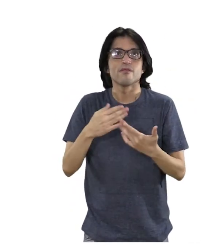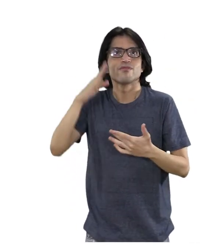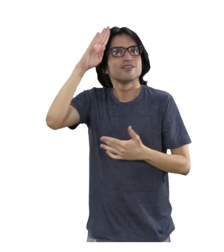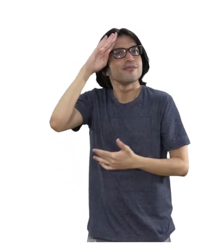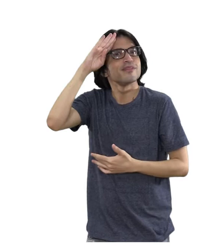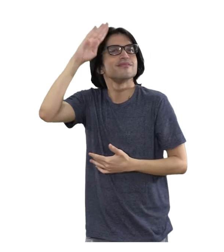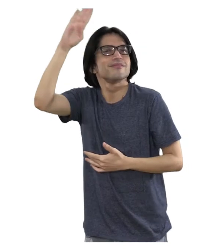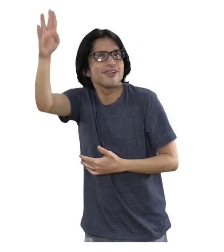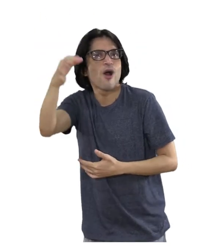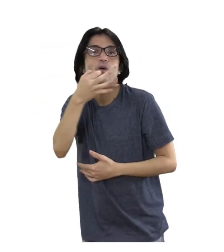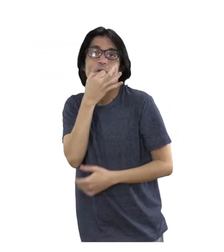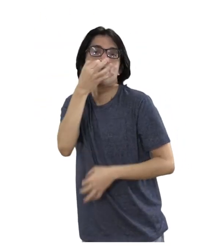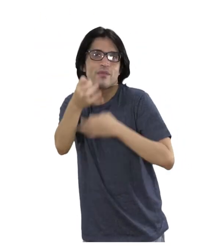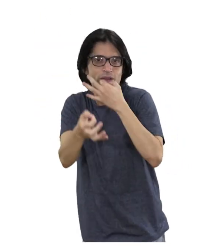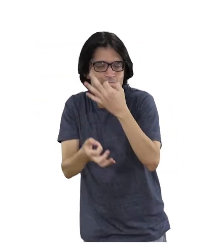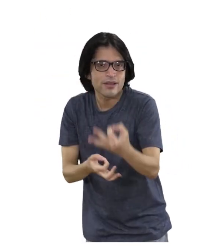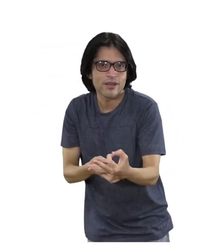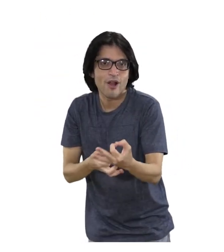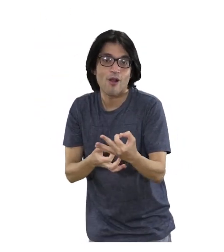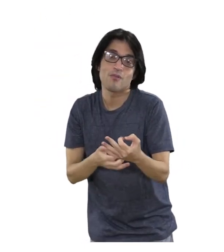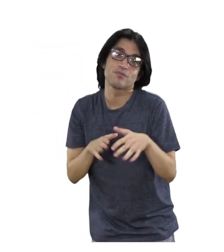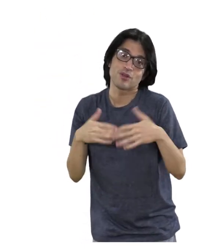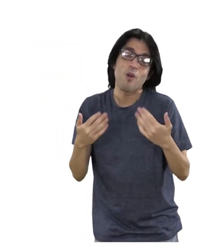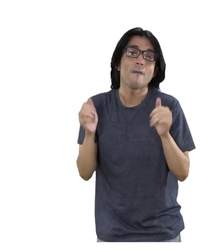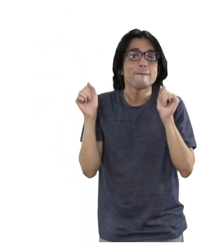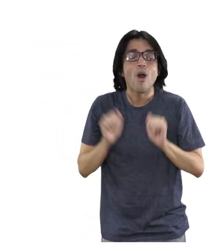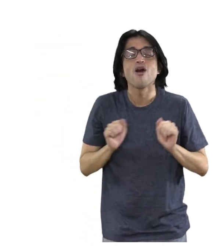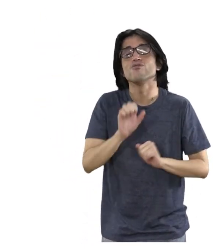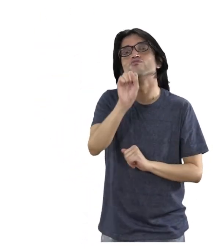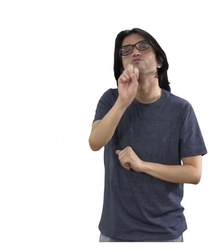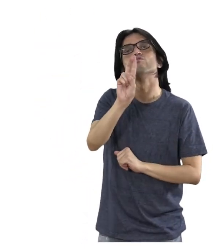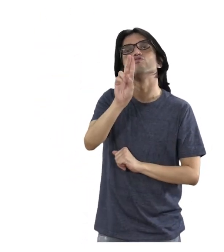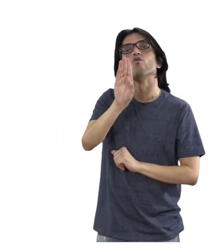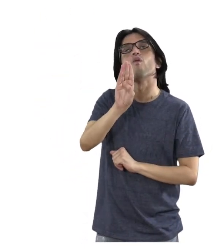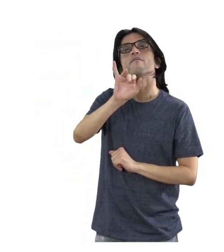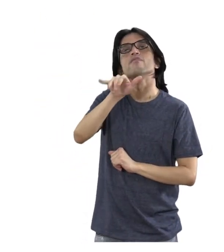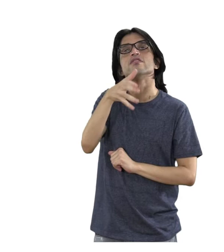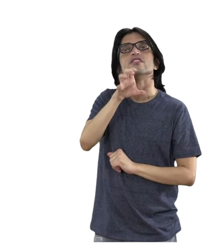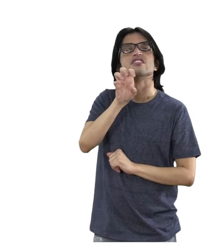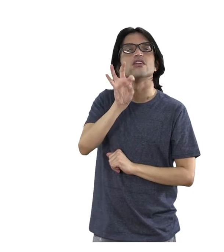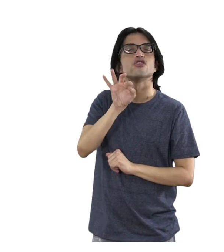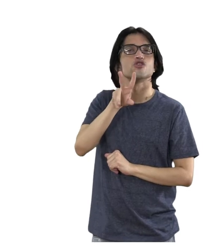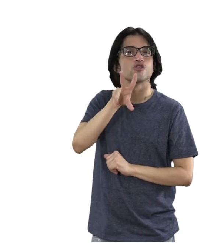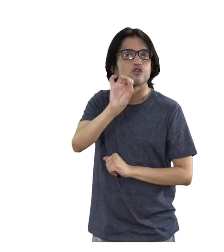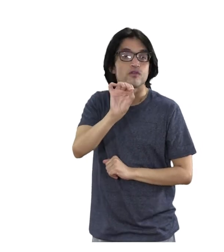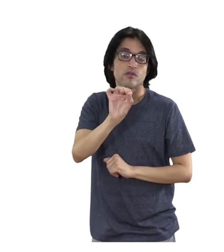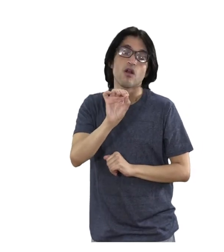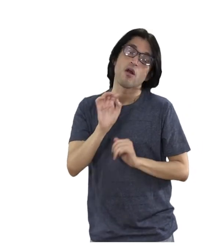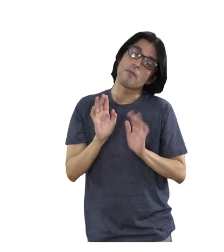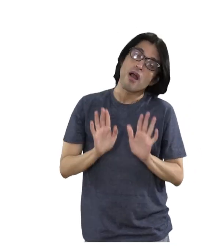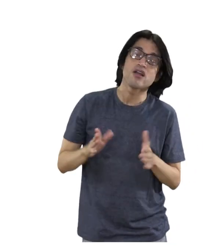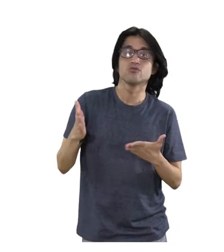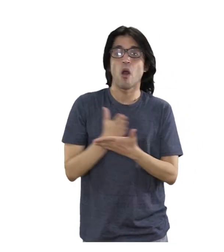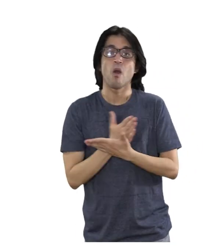apresentadas, elas podem ser construídas de forma subjetiva. Contudo, muitos articulistas optam